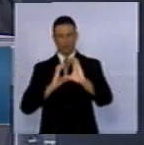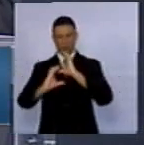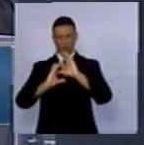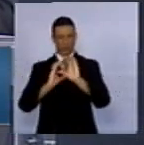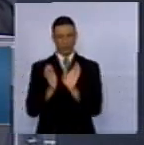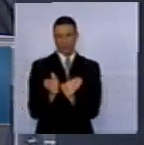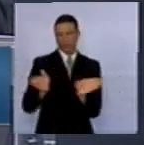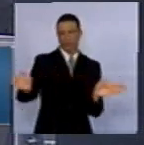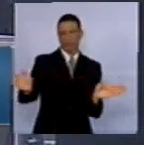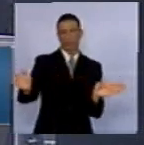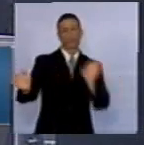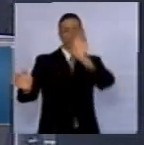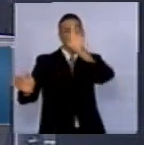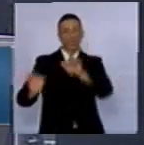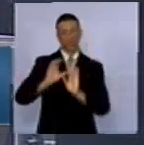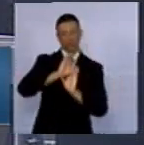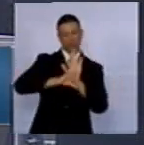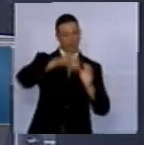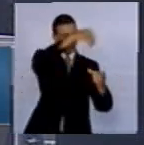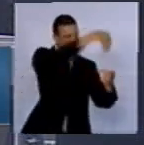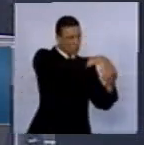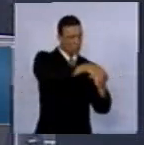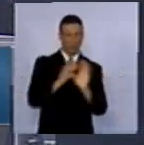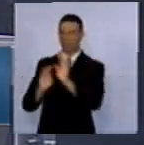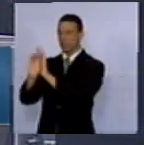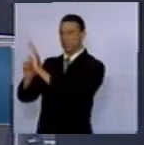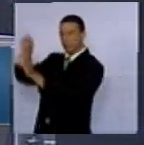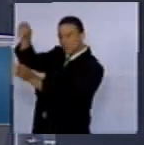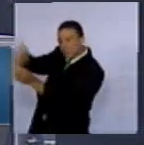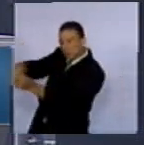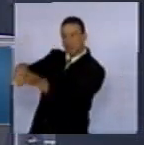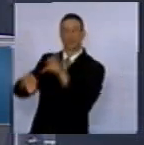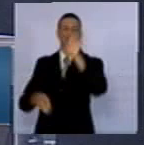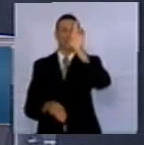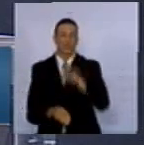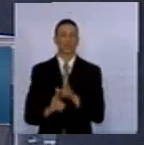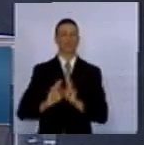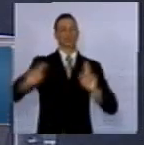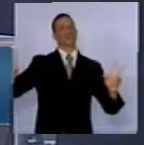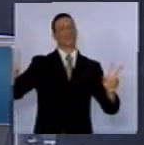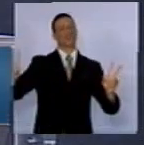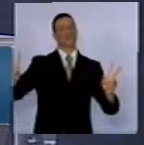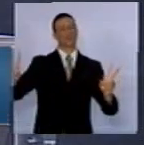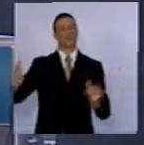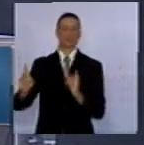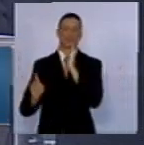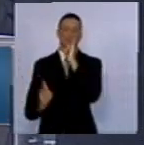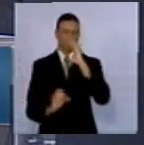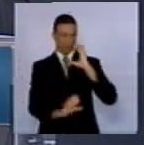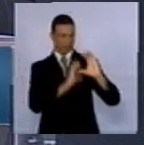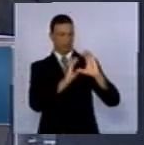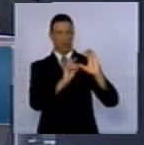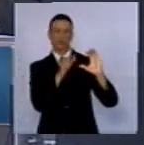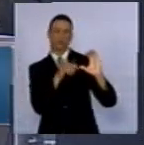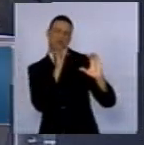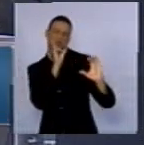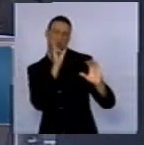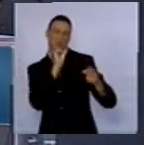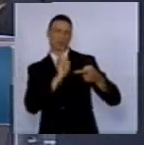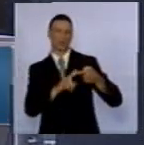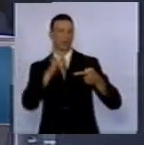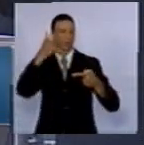é a questão do conteúdo porque se a telecomunicações e o telefone